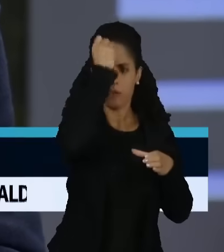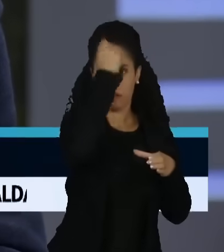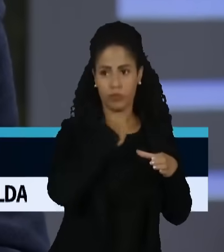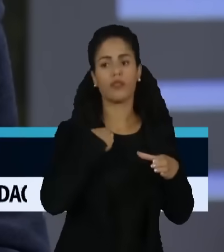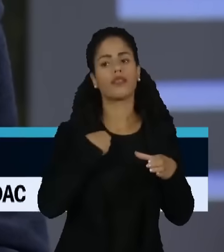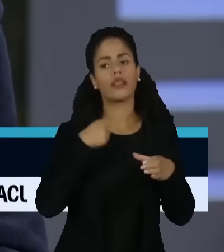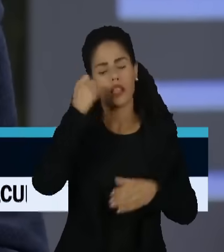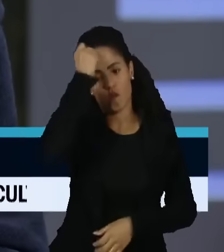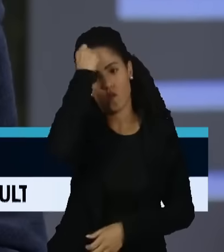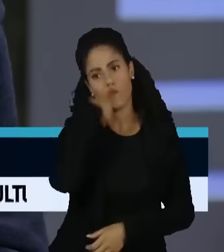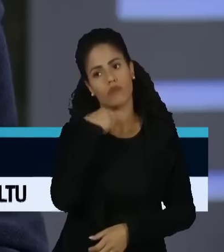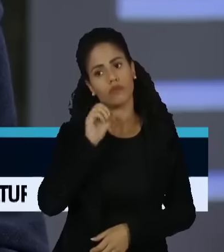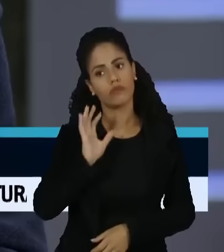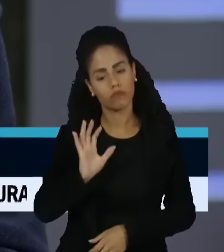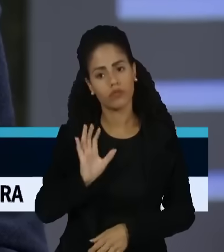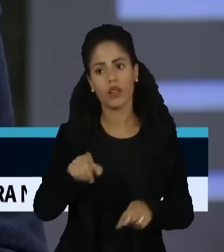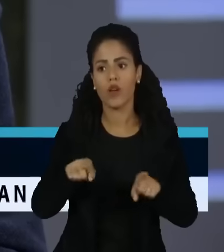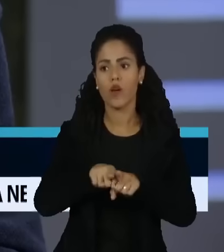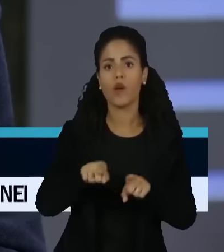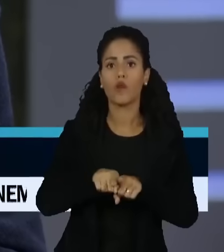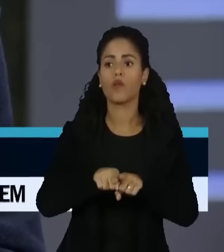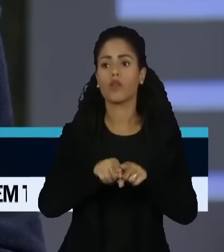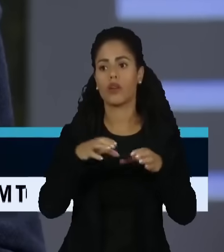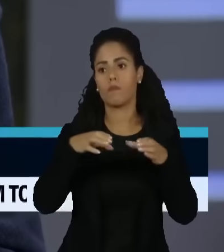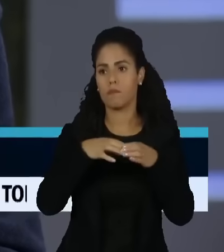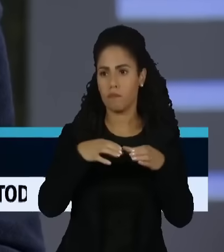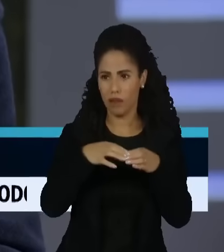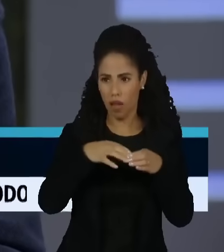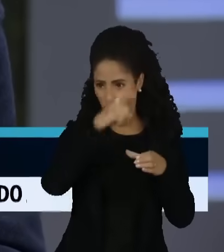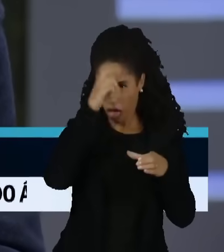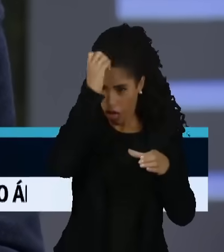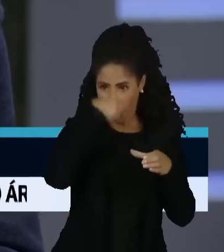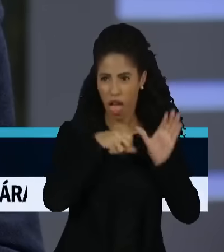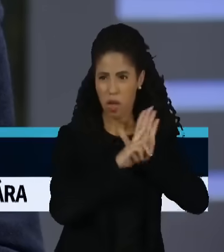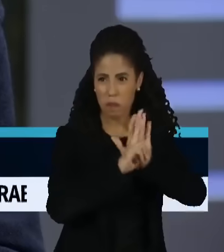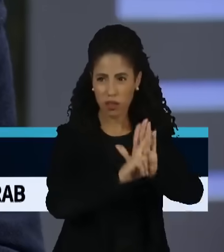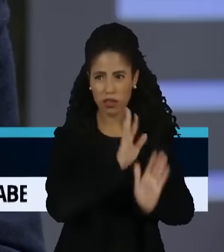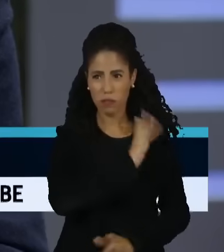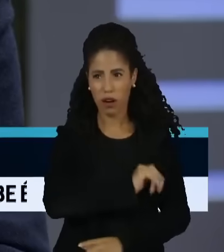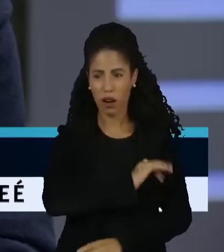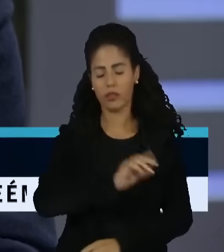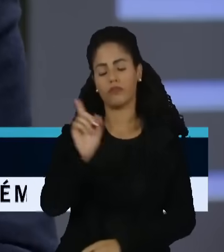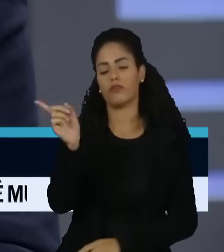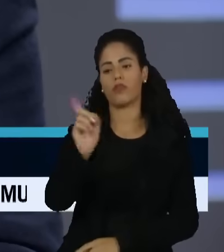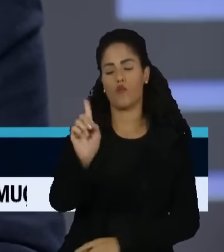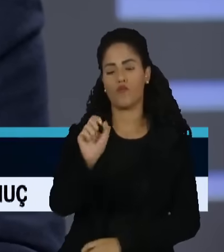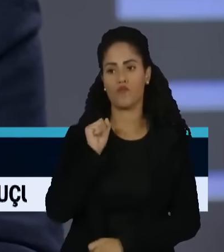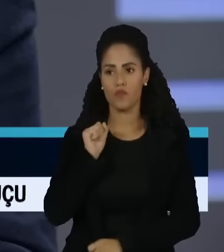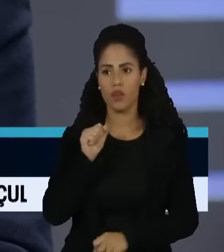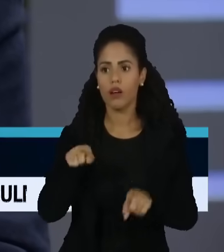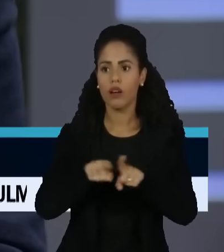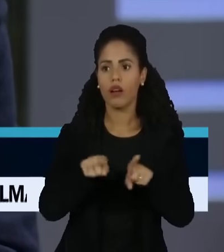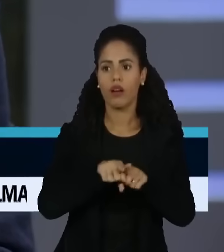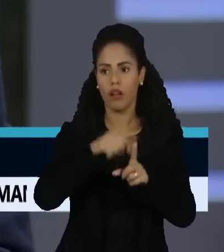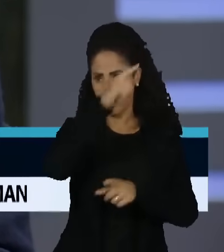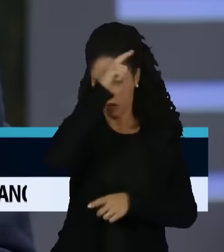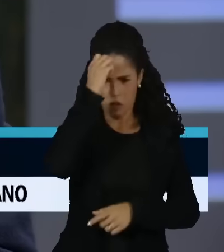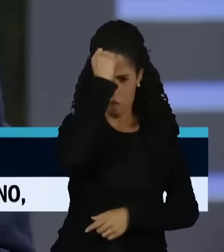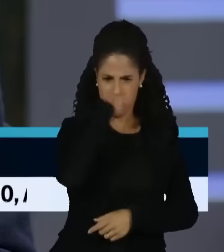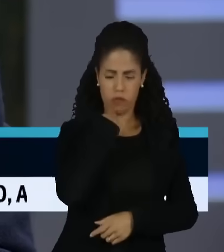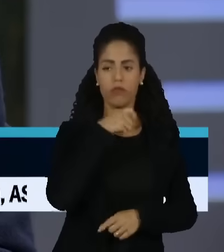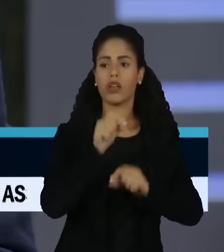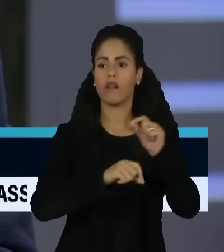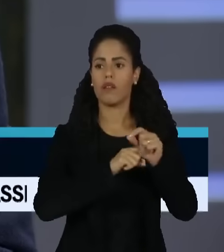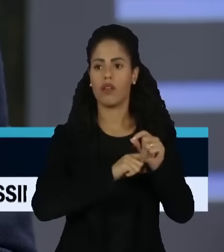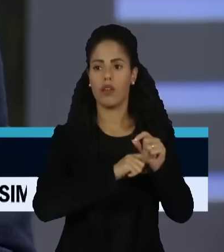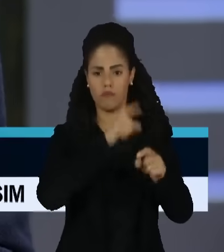terrorista. Lembrar que o Hamas não representa os palestinos. Lembrar que o Hamas não quer um Estado palestino. Quer manter o